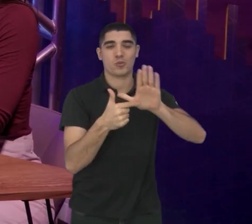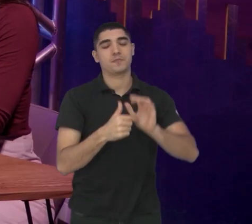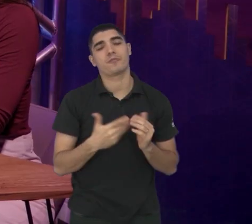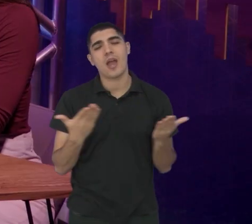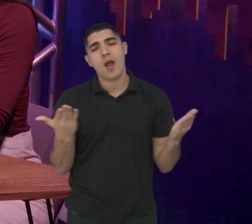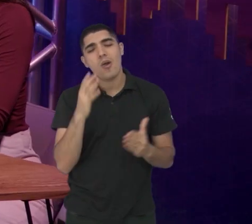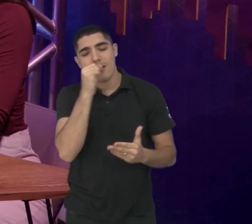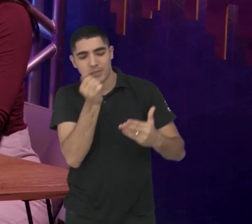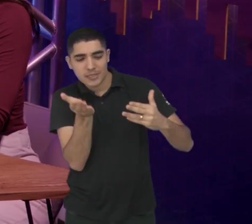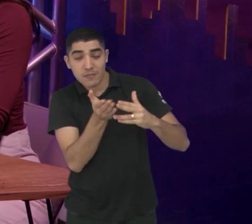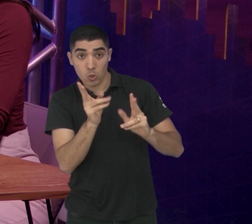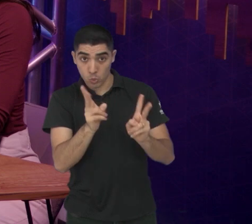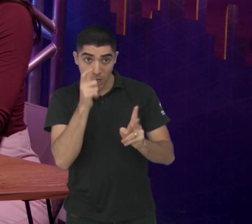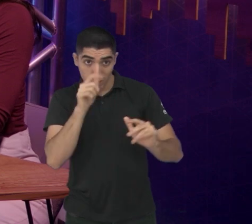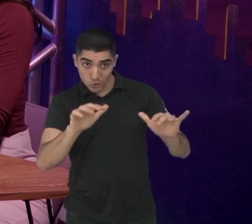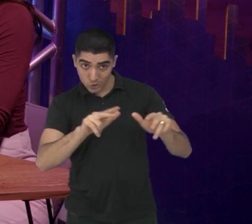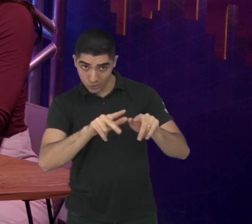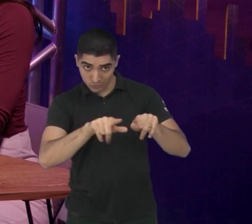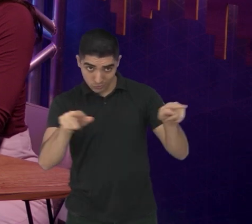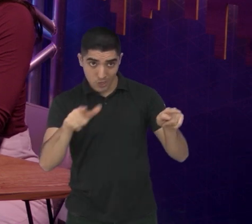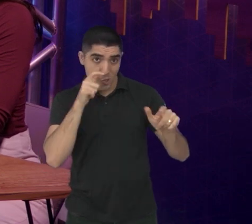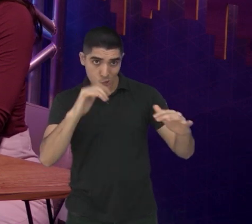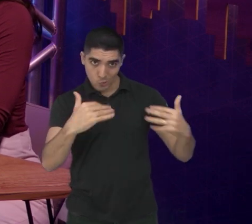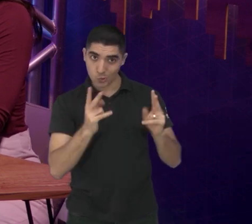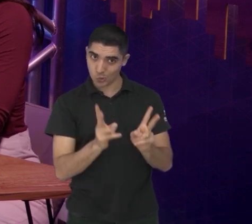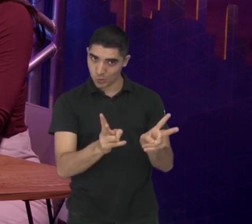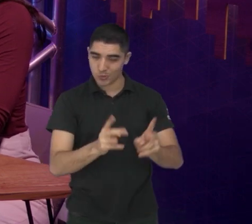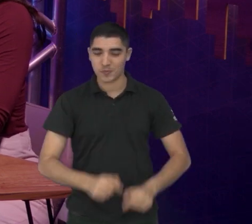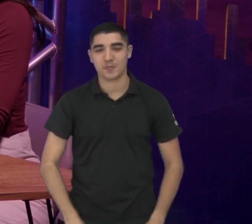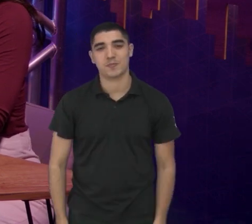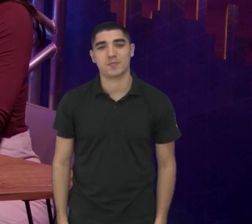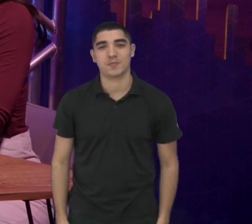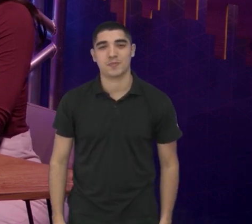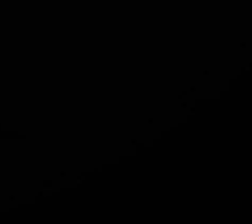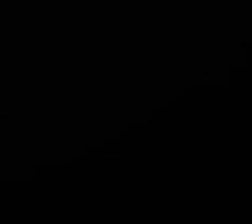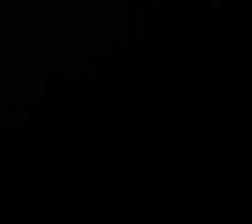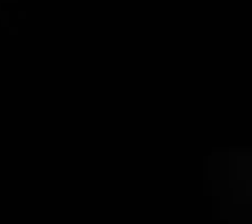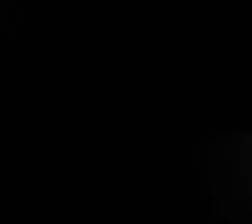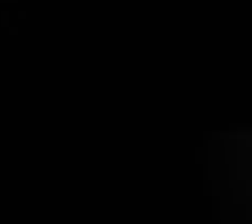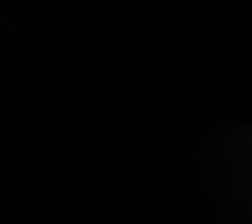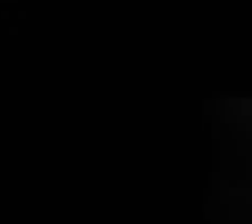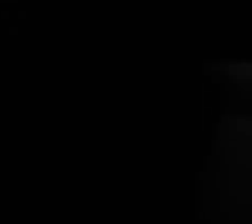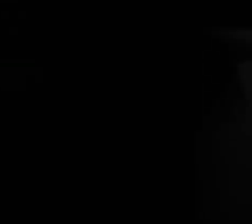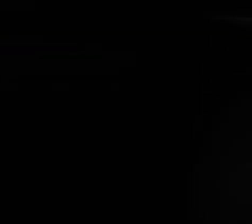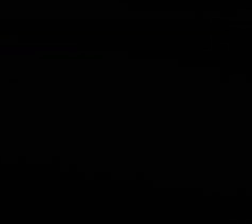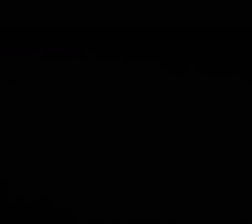a gente vai fazer um rápido intervalo, mas fica por aí porque esse assunto tá só no começo.